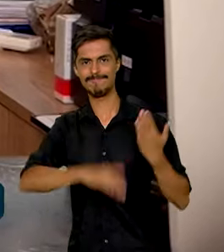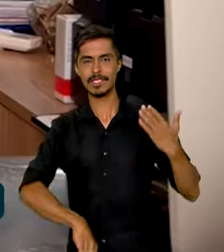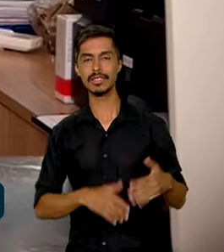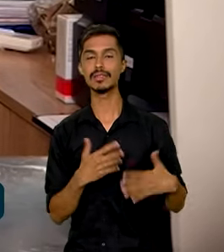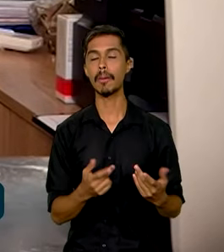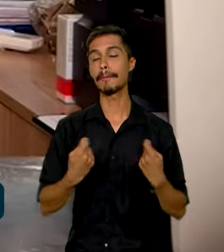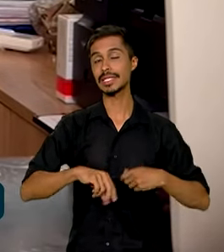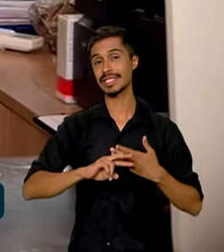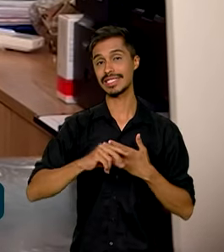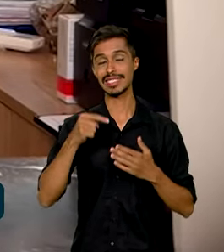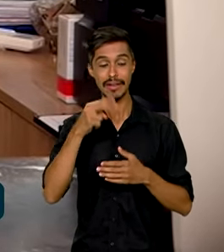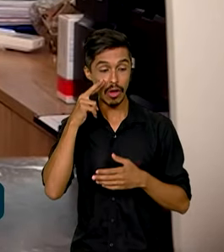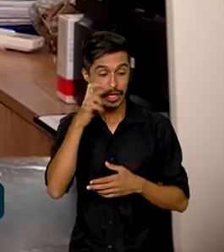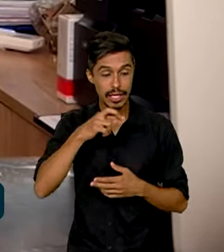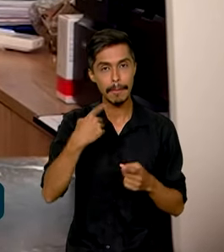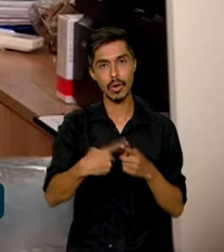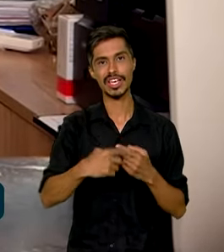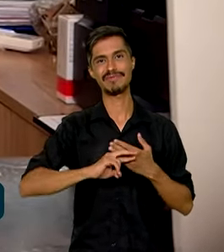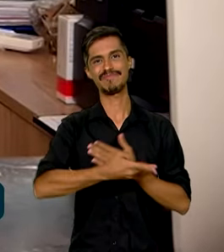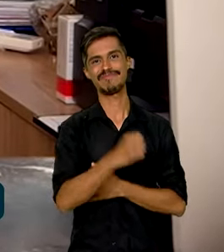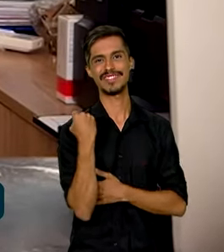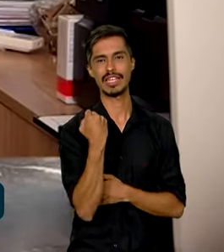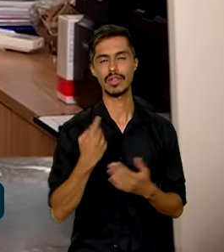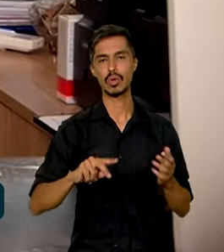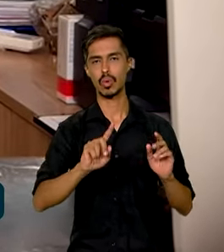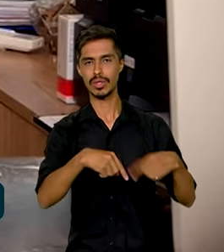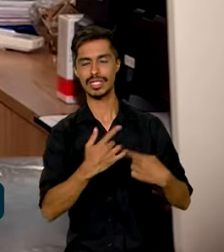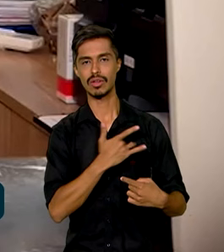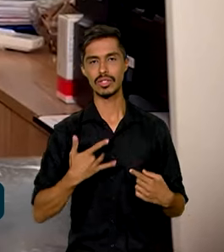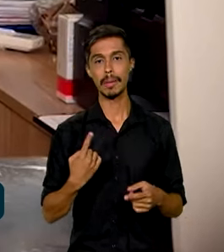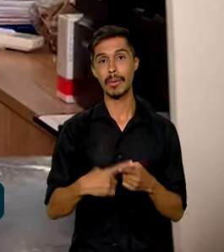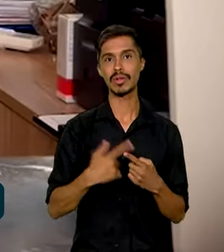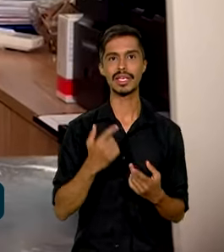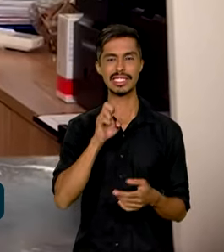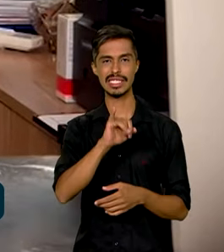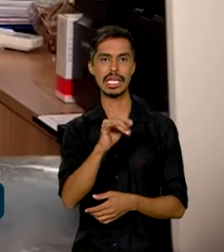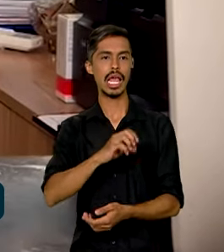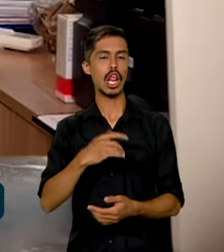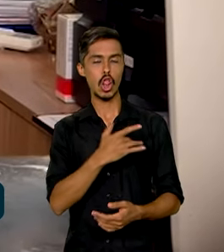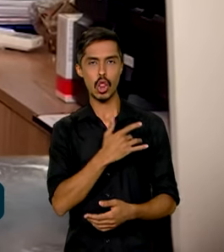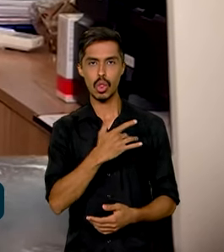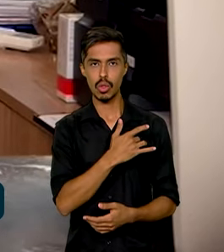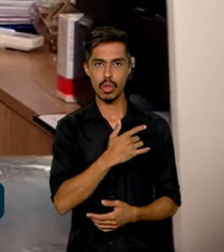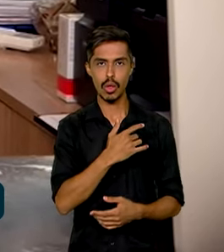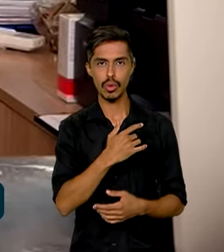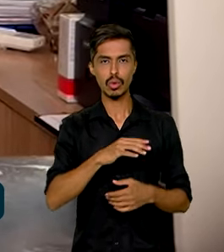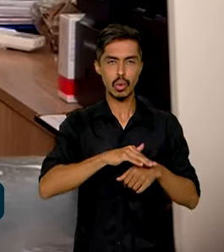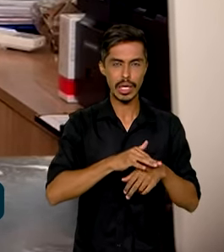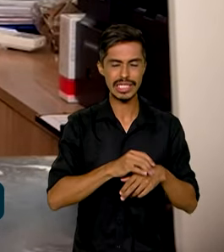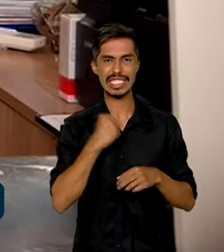complicações pra saúde da pessoa o principal deles é a ausência do resultado então se a pessoa tem uma doença grave crônica e